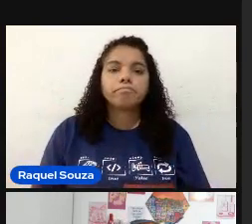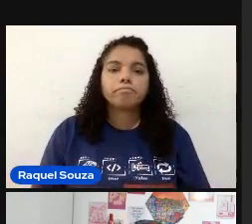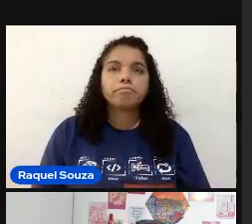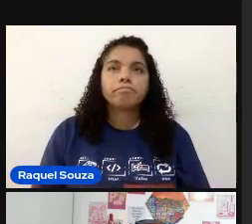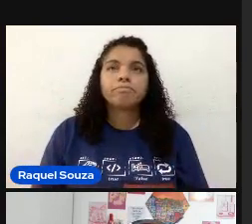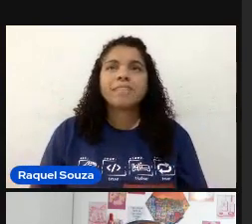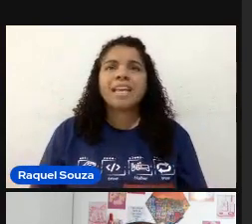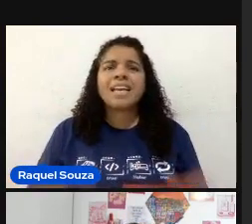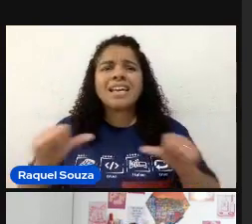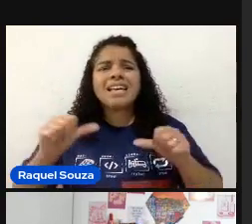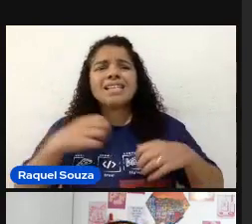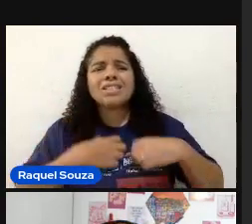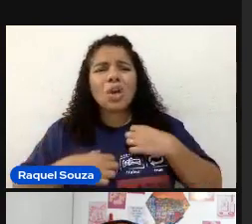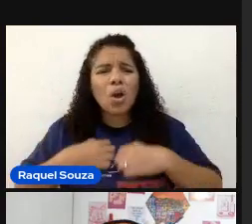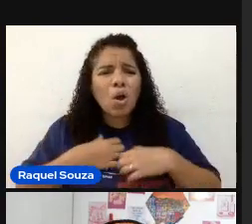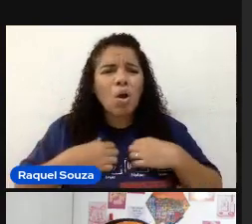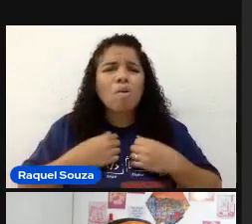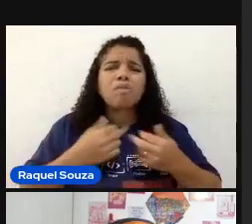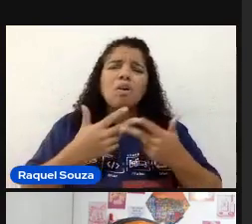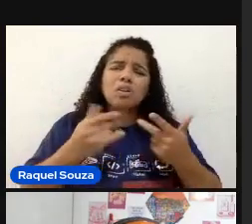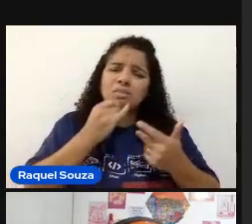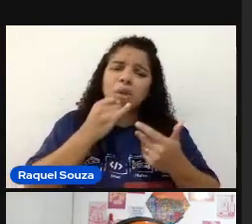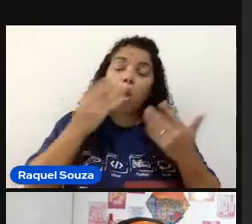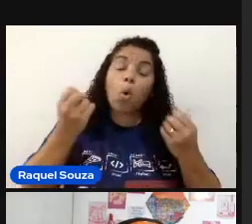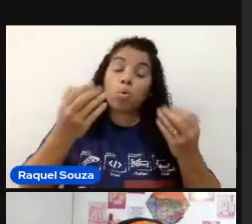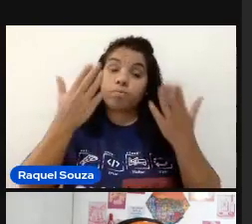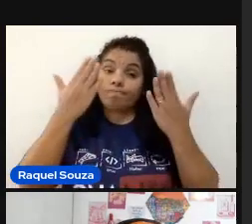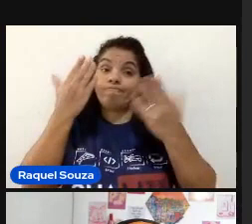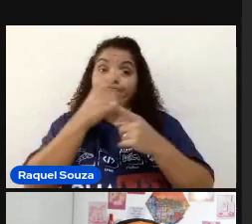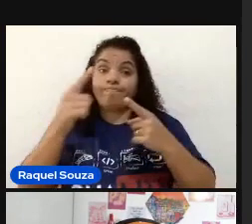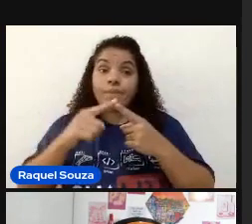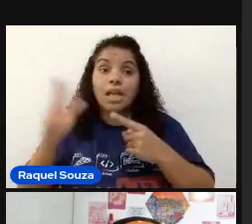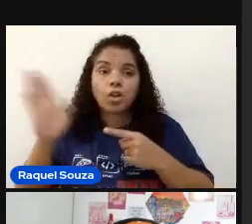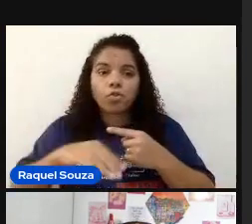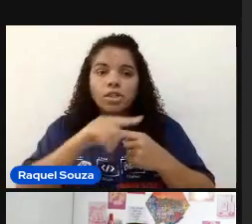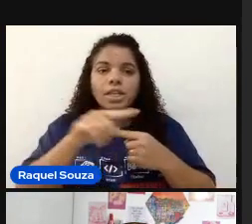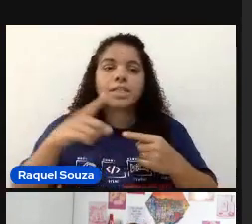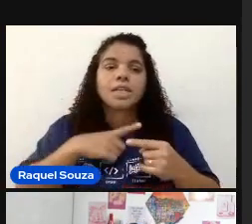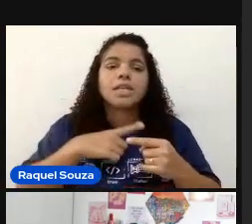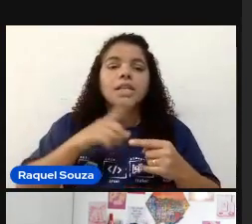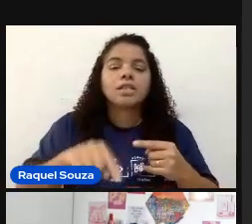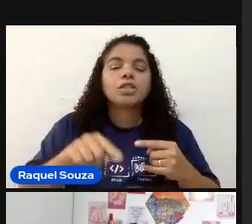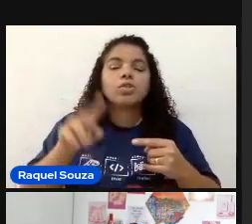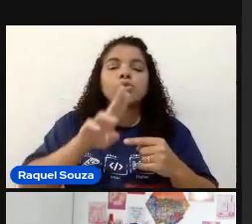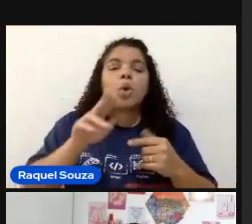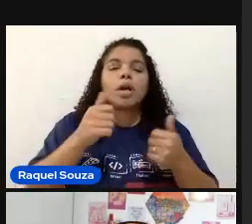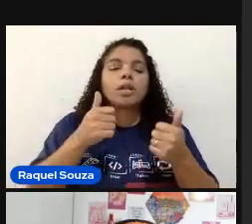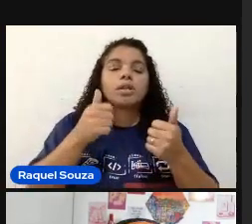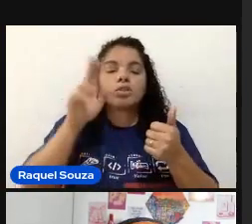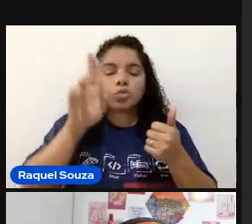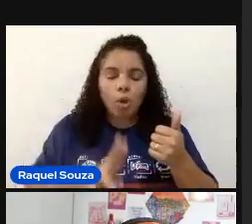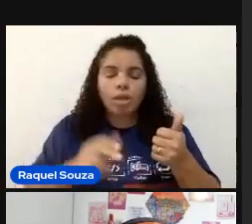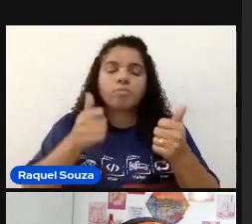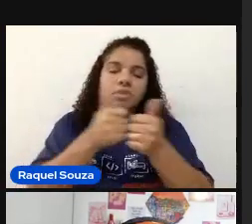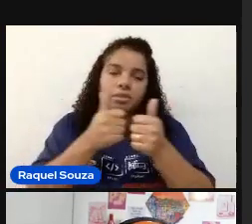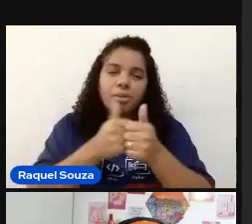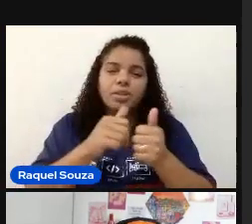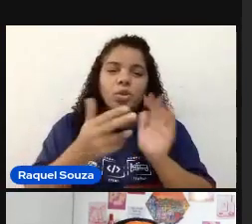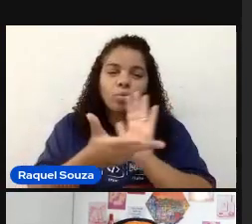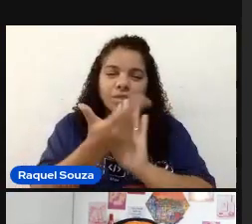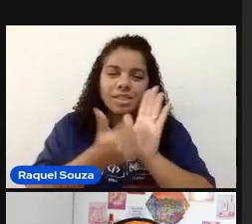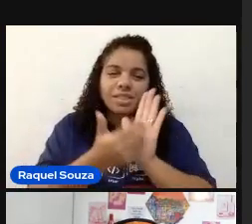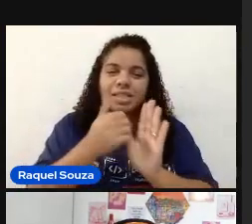desconfortos ou descontentamento ou desconfianças, e eu vou trazendo esse usuário para mais perto. Como o design thinking ele é um